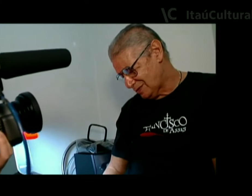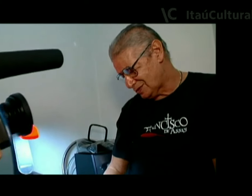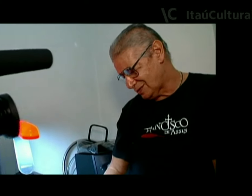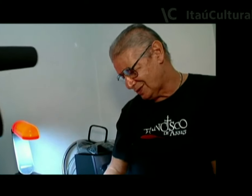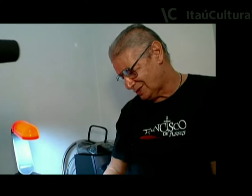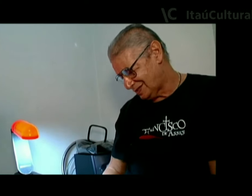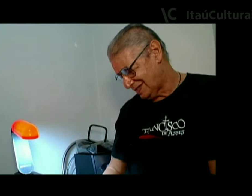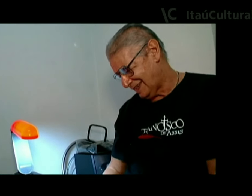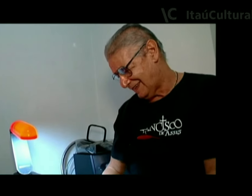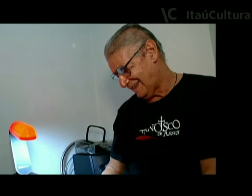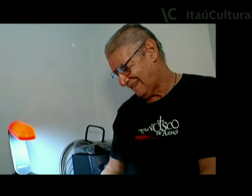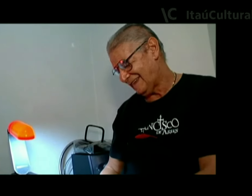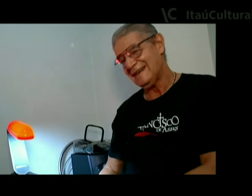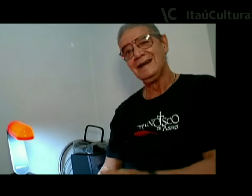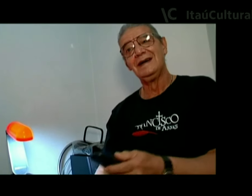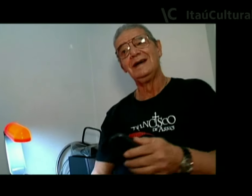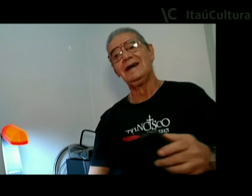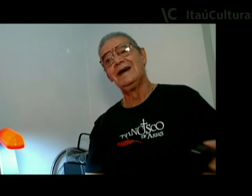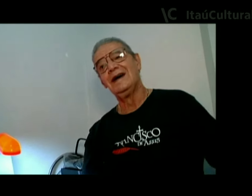É isso aí, meus senhores.